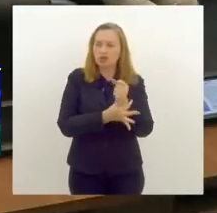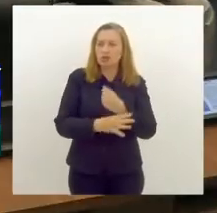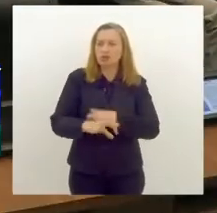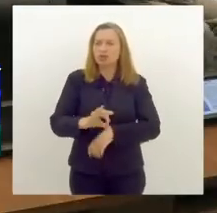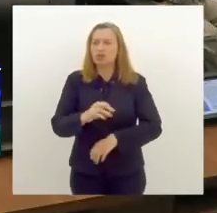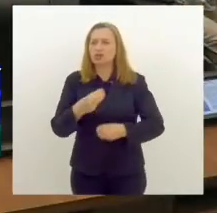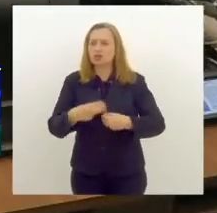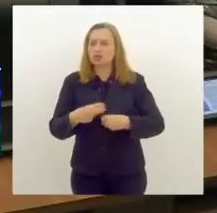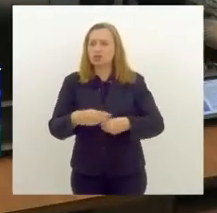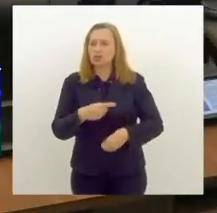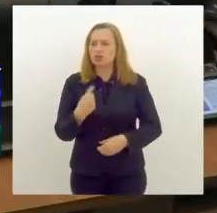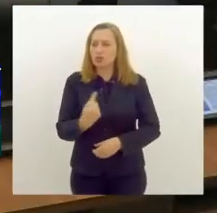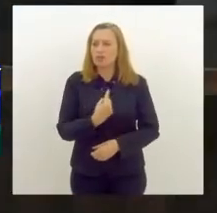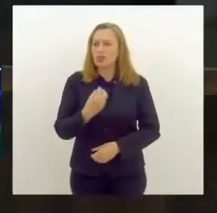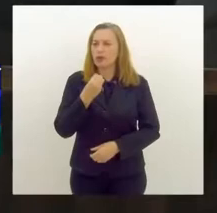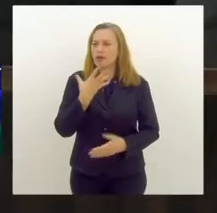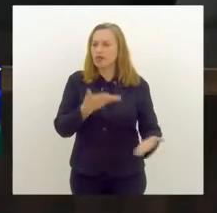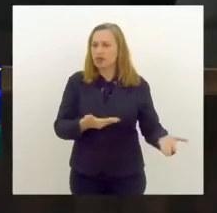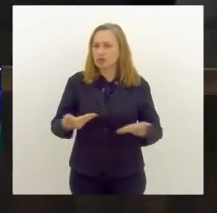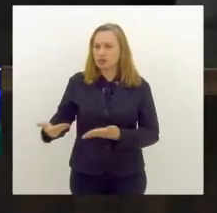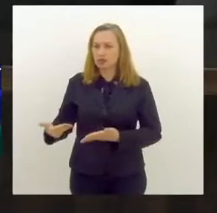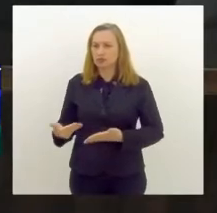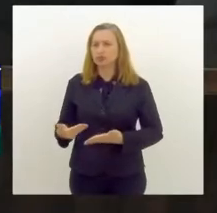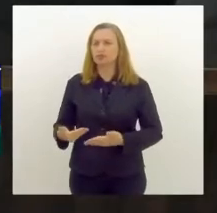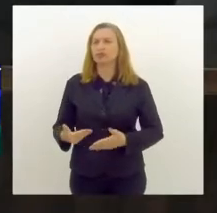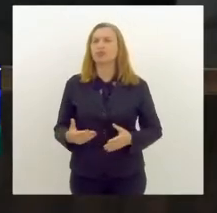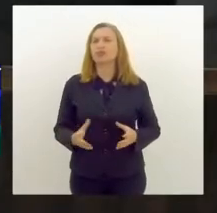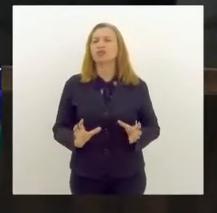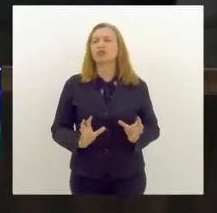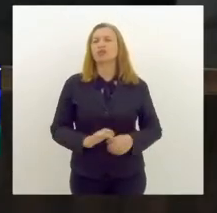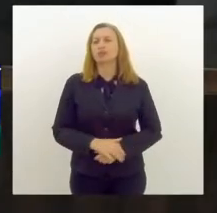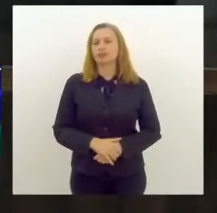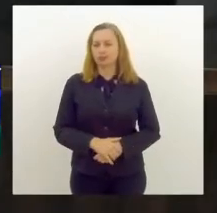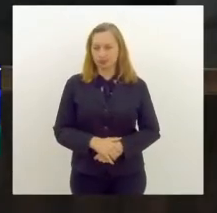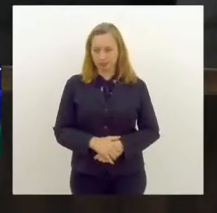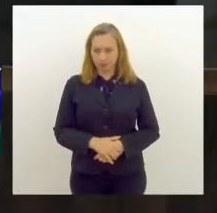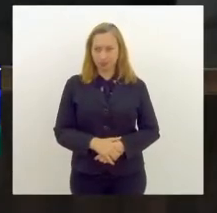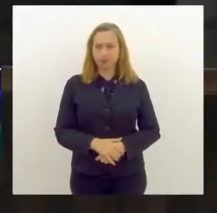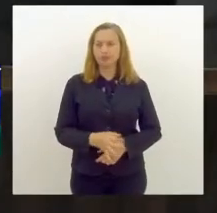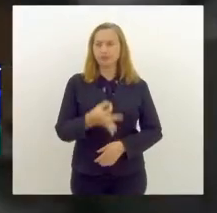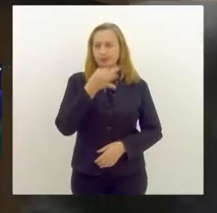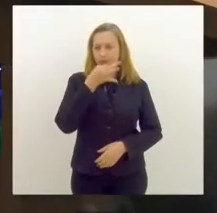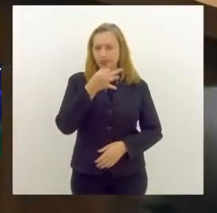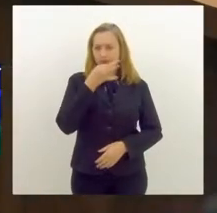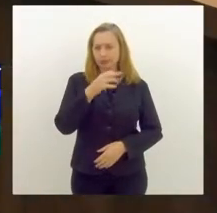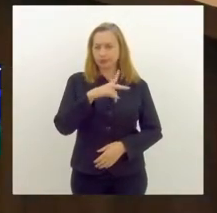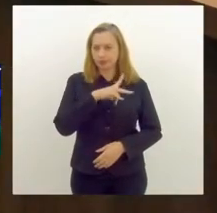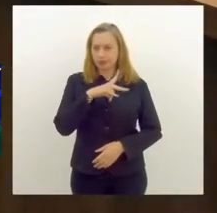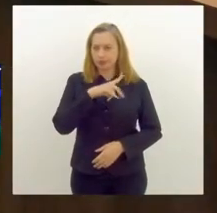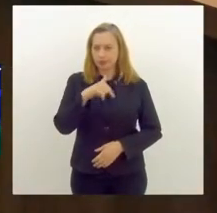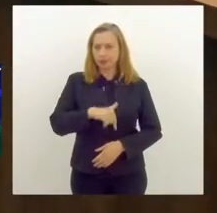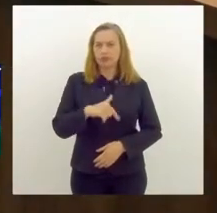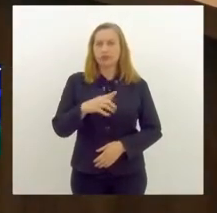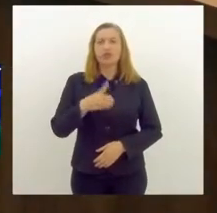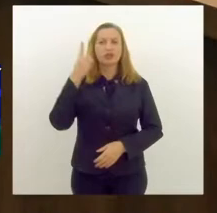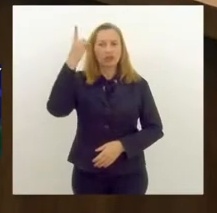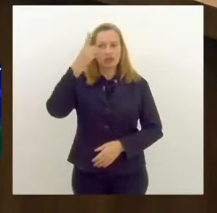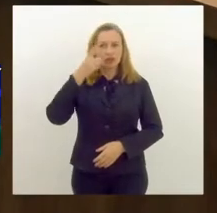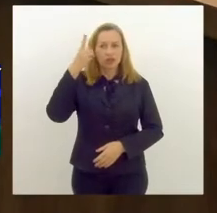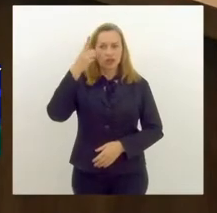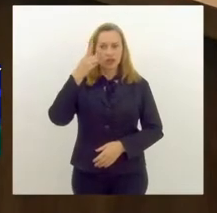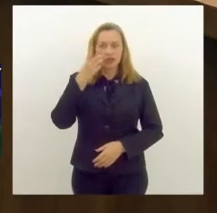Presidente, sejam bem-vindos à equipe da delegacia de Friburgo. Só queria fazer um depoimento pessoal aqui do delegado